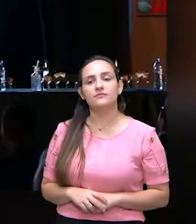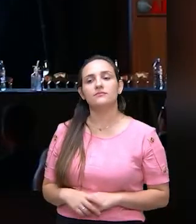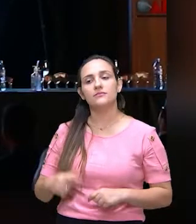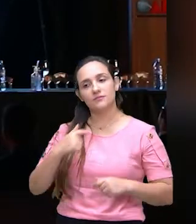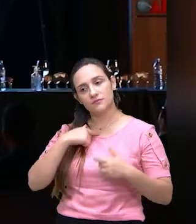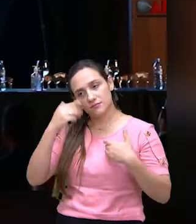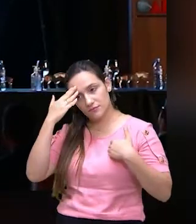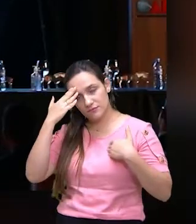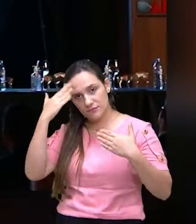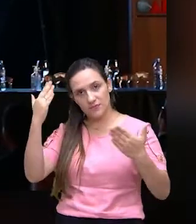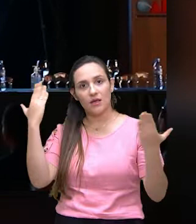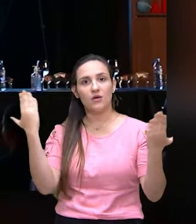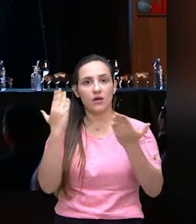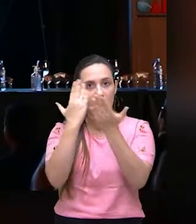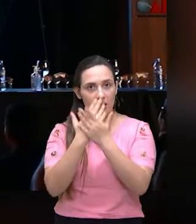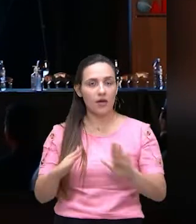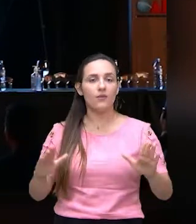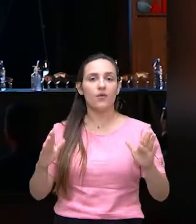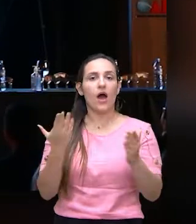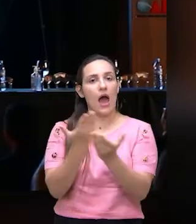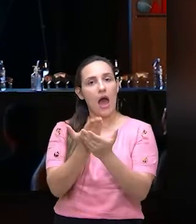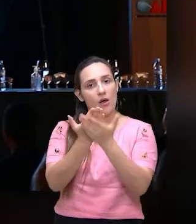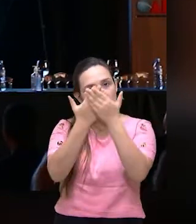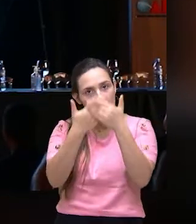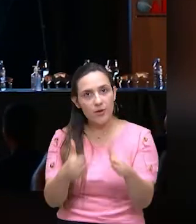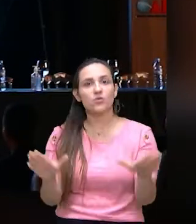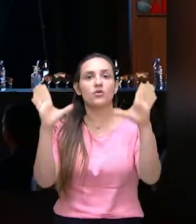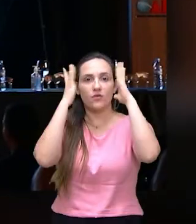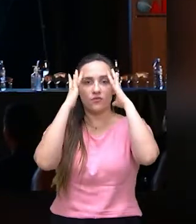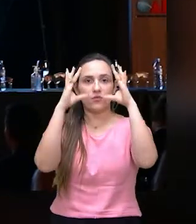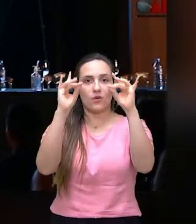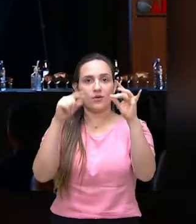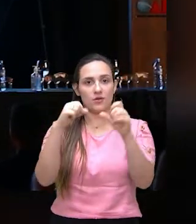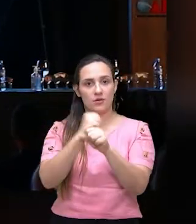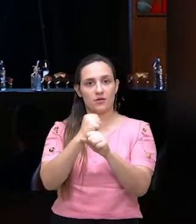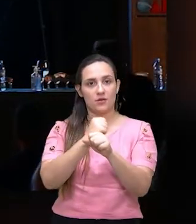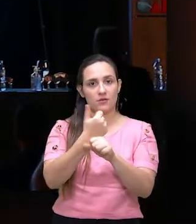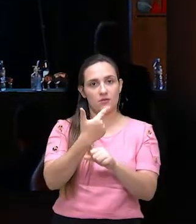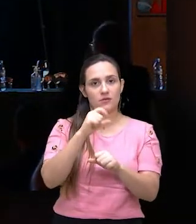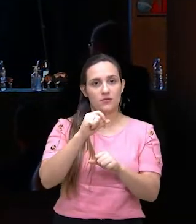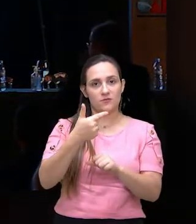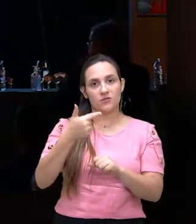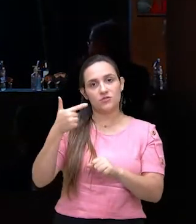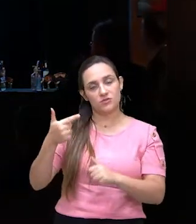Muito obrigado declara encerrada a nossa aula inaugural de 2022